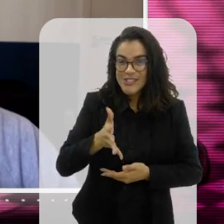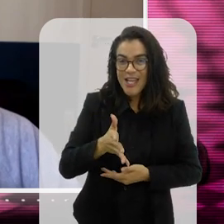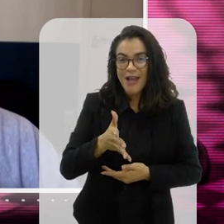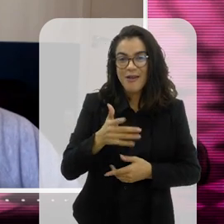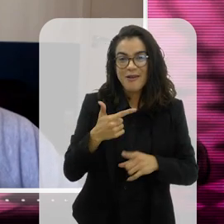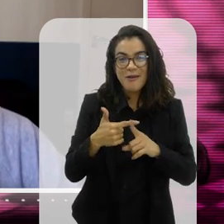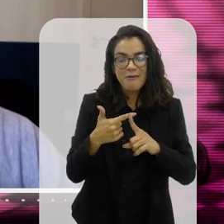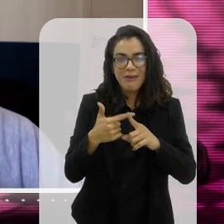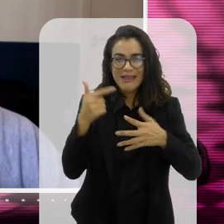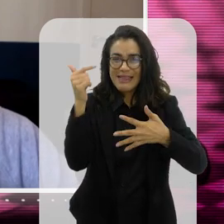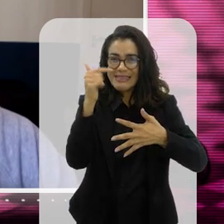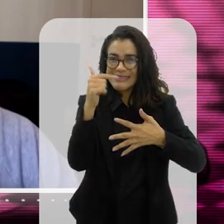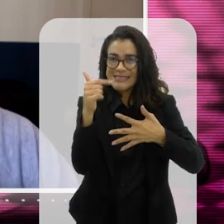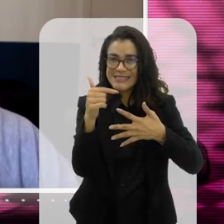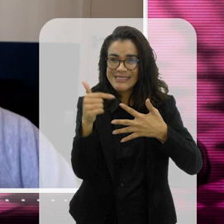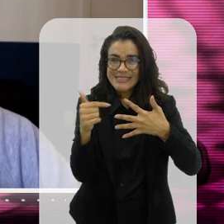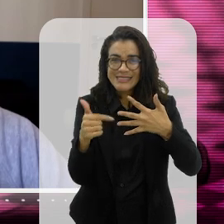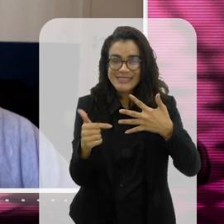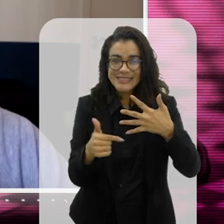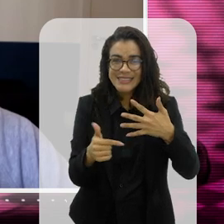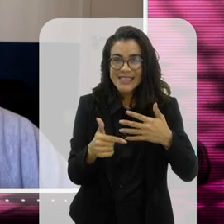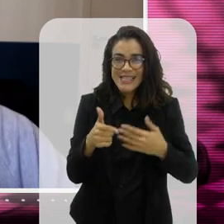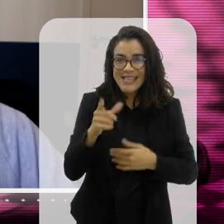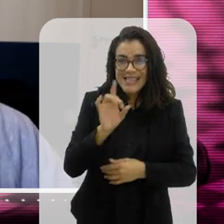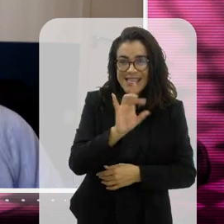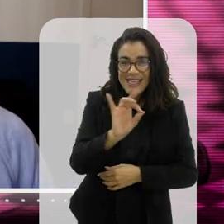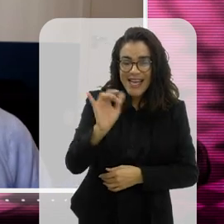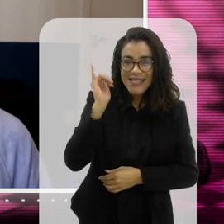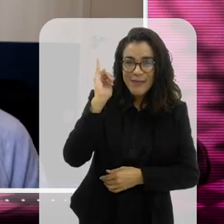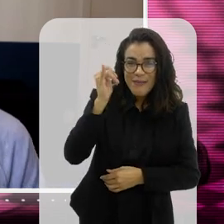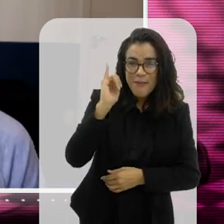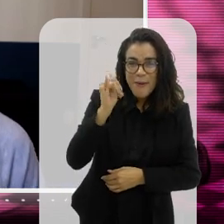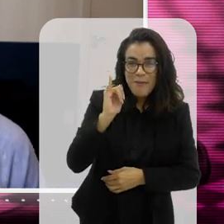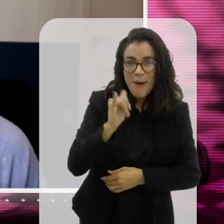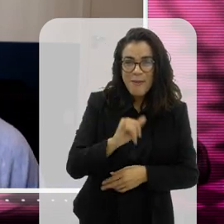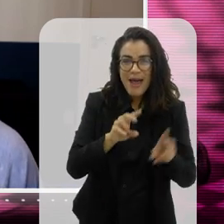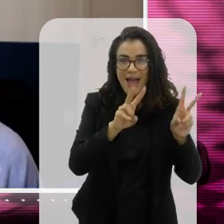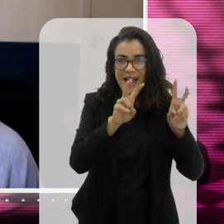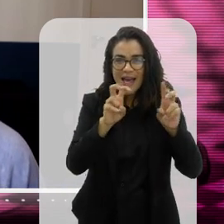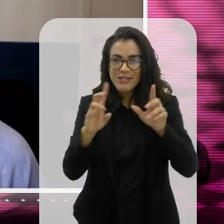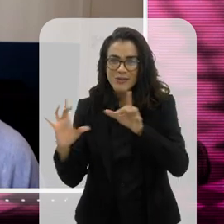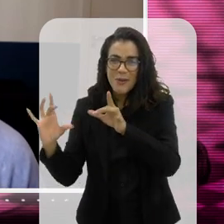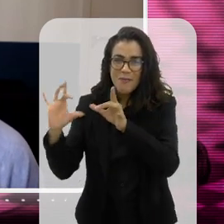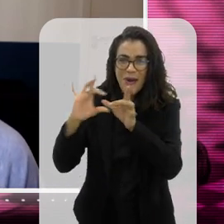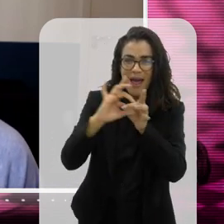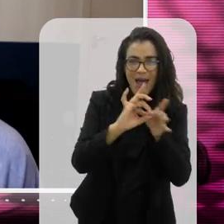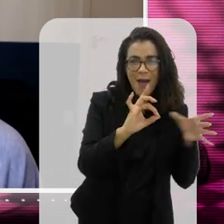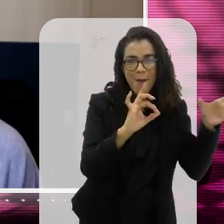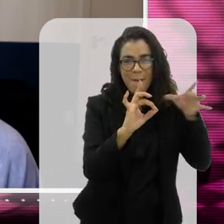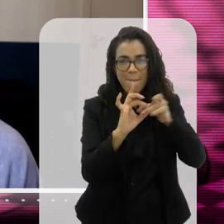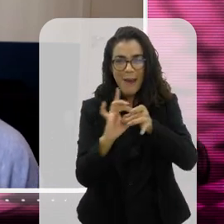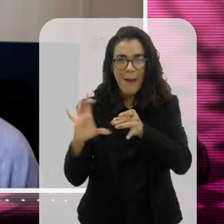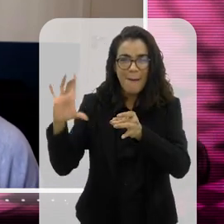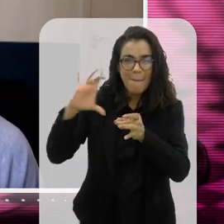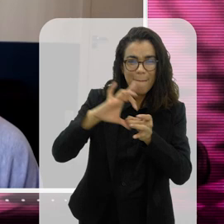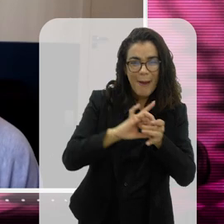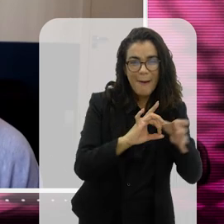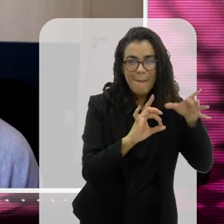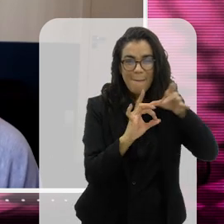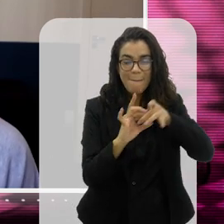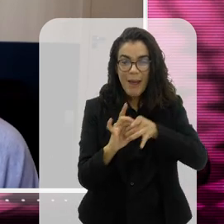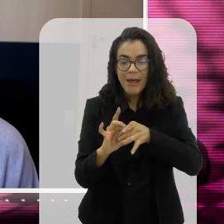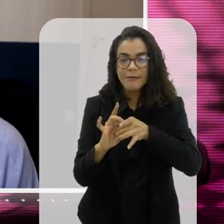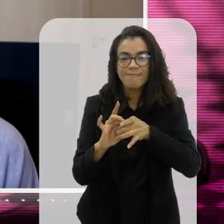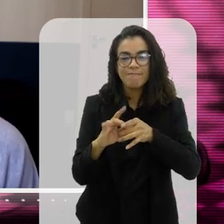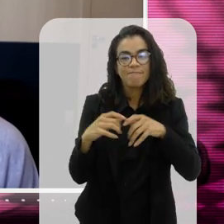o convite já fica feito, porque são várias questões. Cada depoimento de vocês, cada assunto vai puxando o outro, vai puxando o outro,